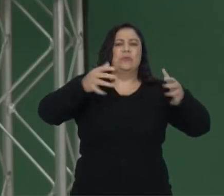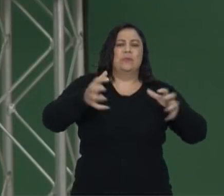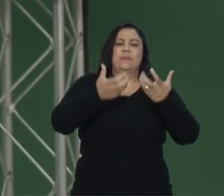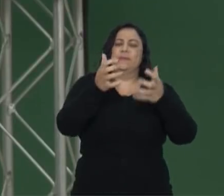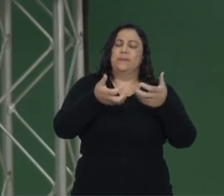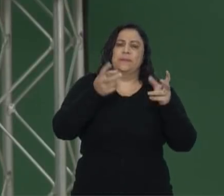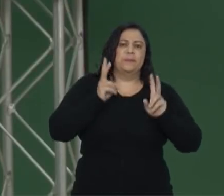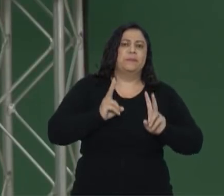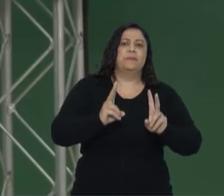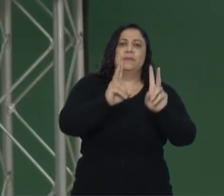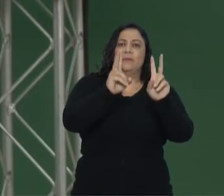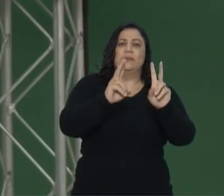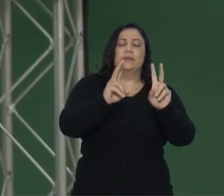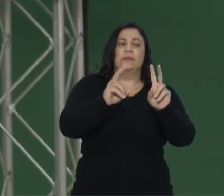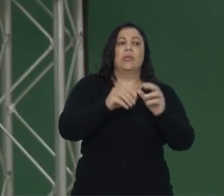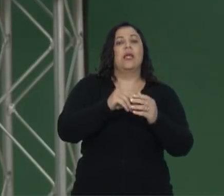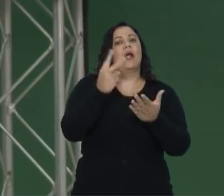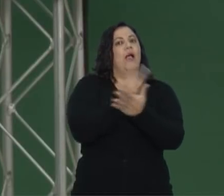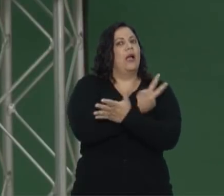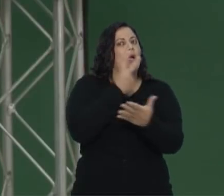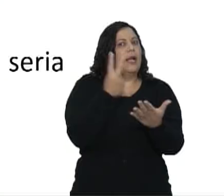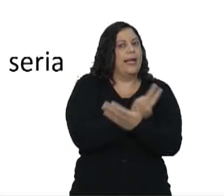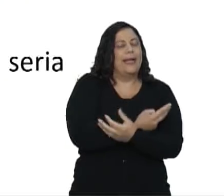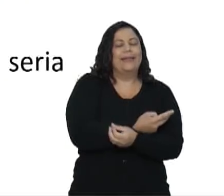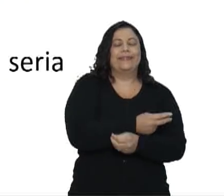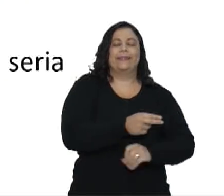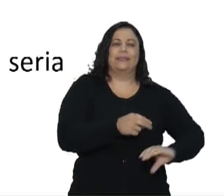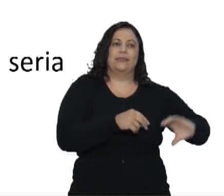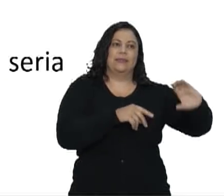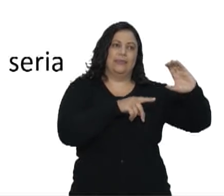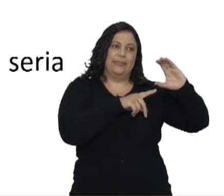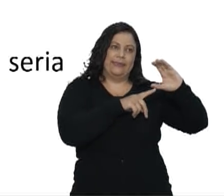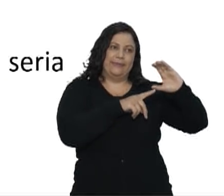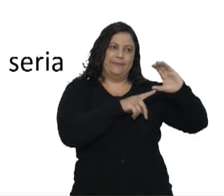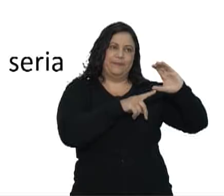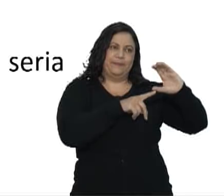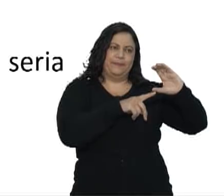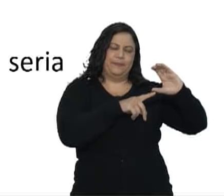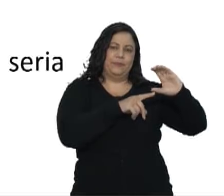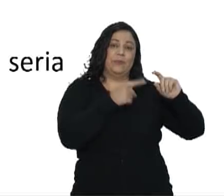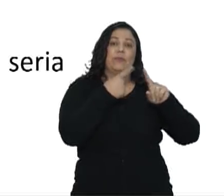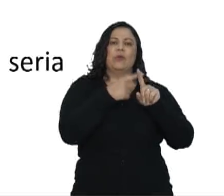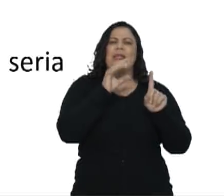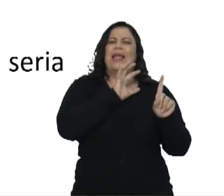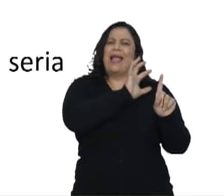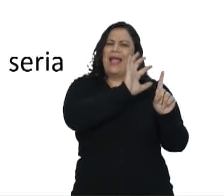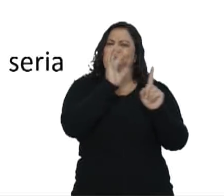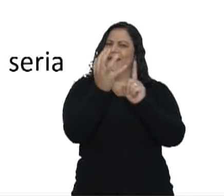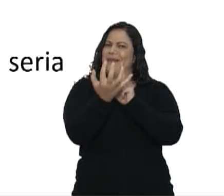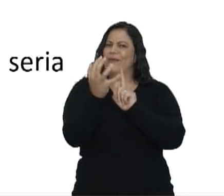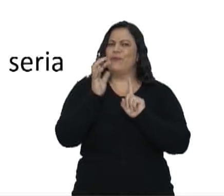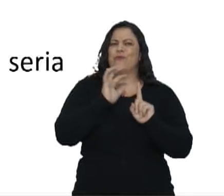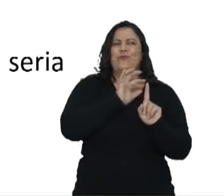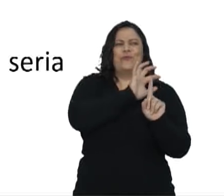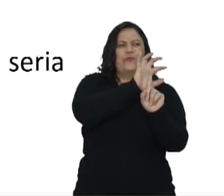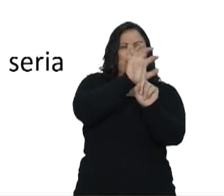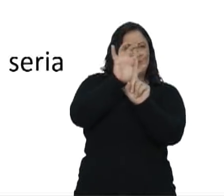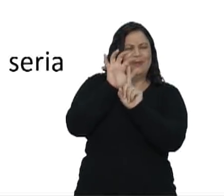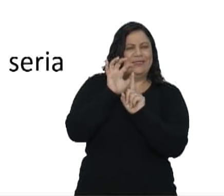a incorreta, letra C. Aonde está o erro? A decomposição é influenciada, a palavra está aqui,